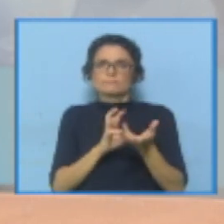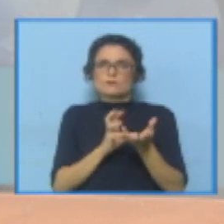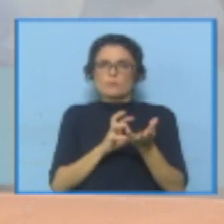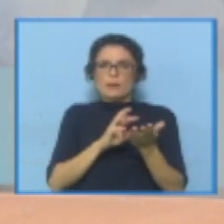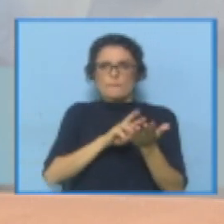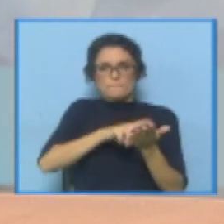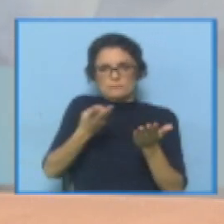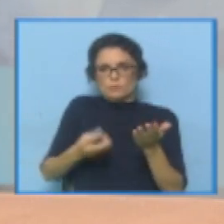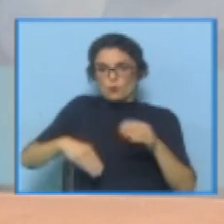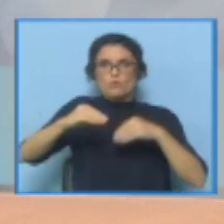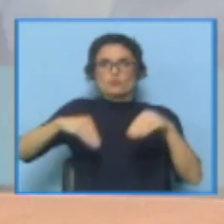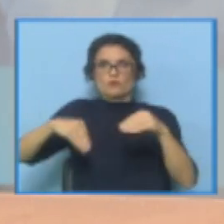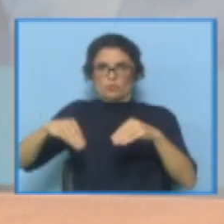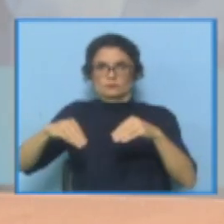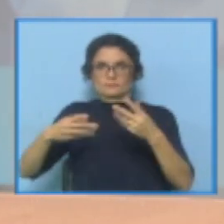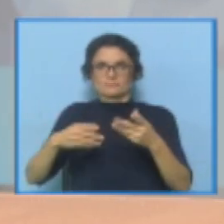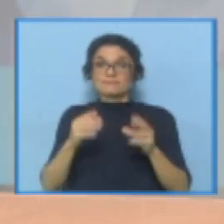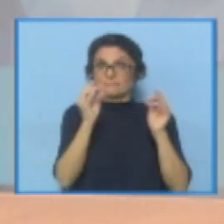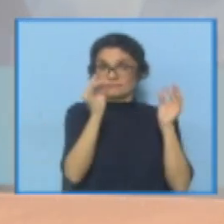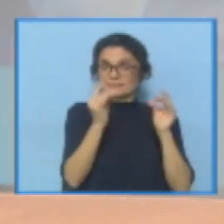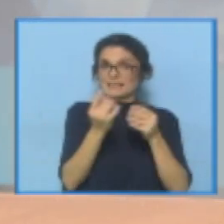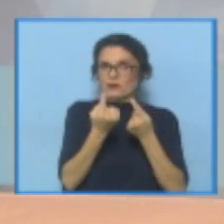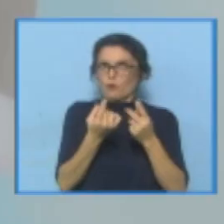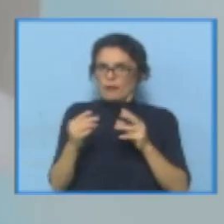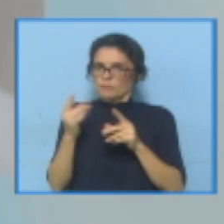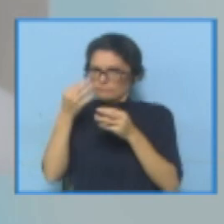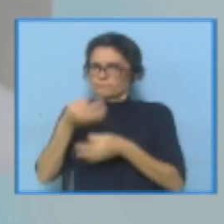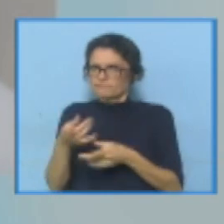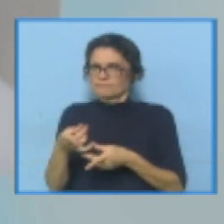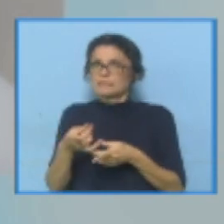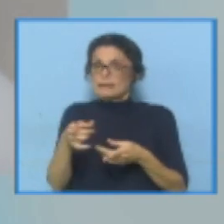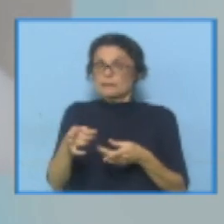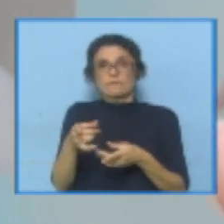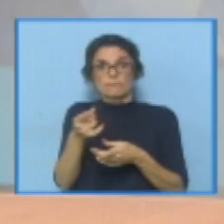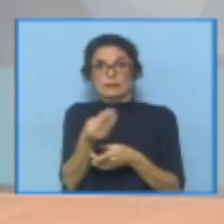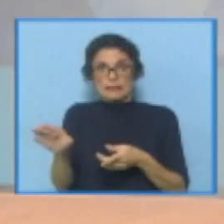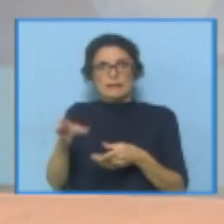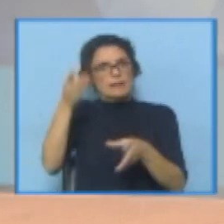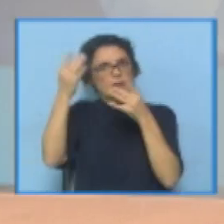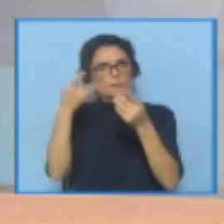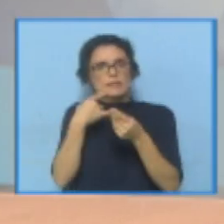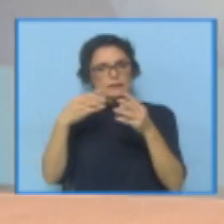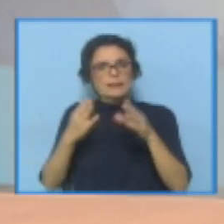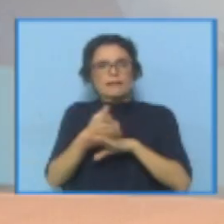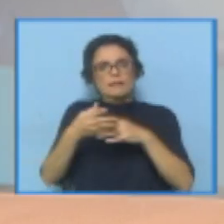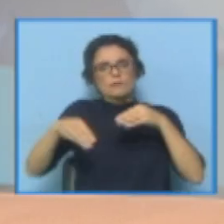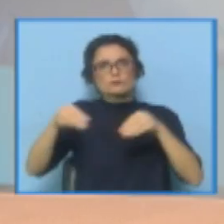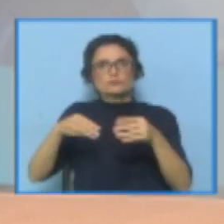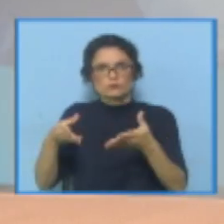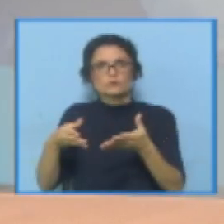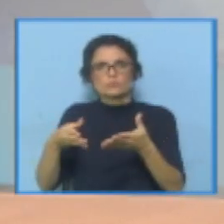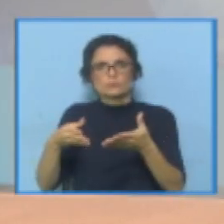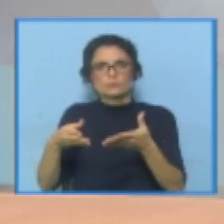também sabemos que as crianças aprendem melhor... Brincar com coisas sérias, não é? Brincar com coisas sérias, Sim. Mas as crianças aprendem de facto melhor, aprendem não só no sentido